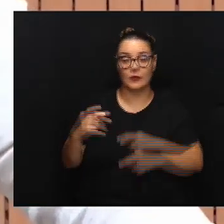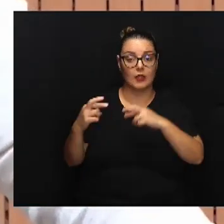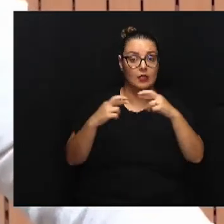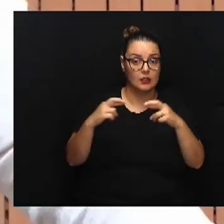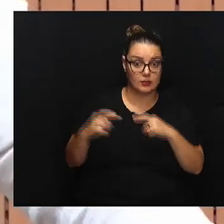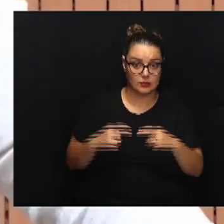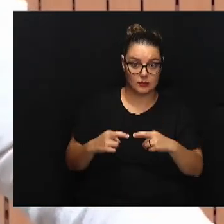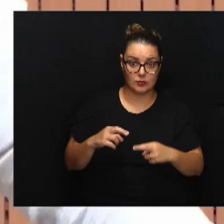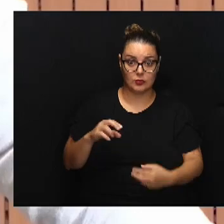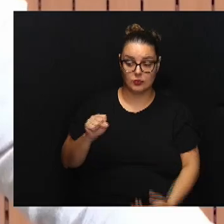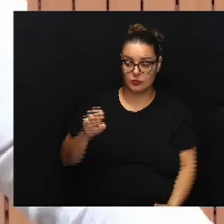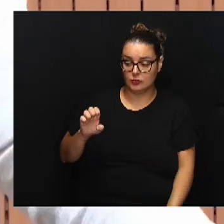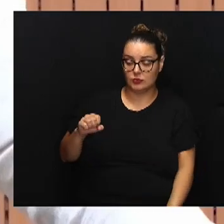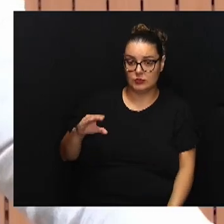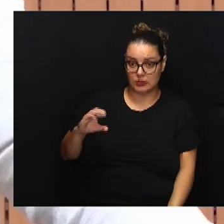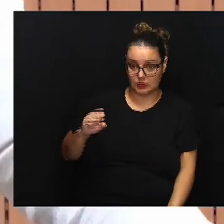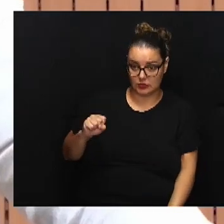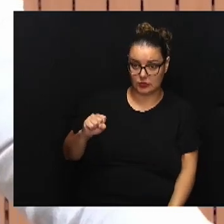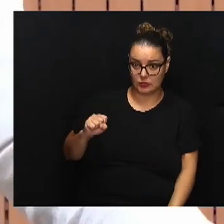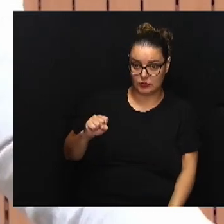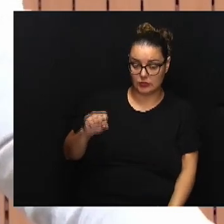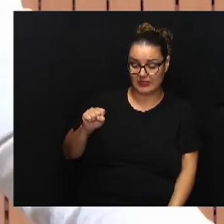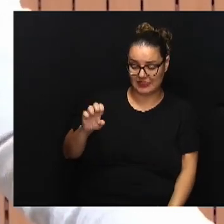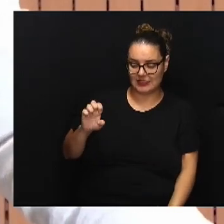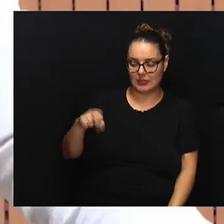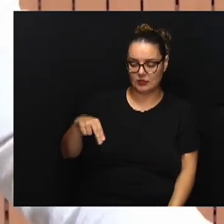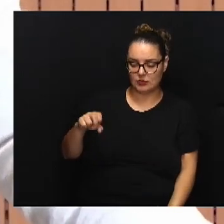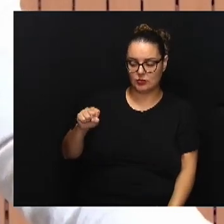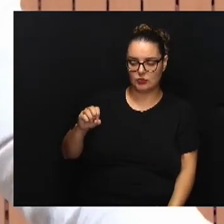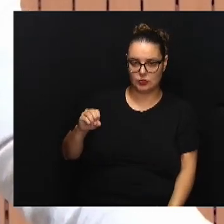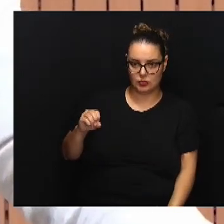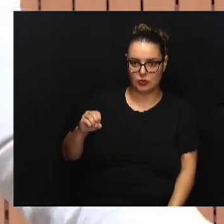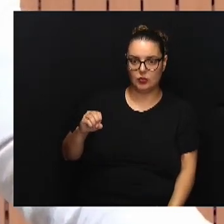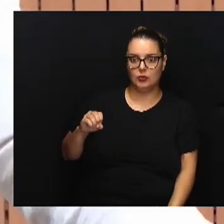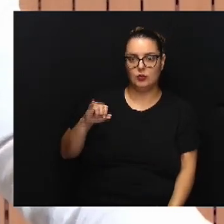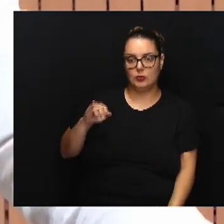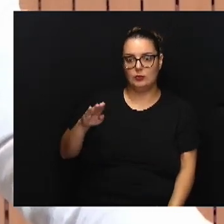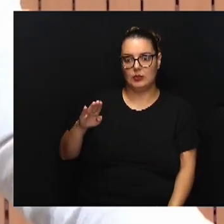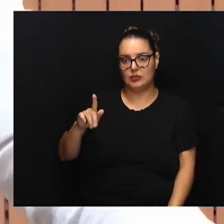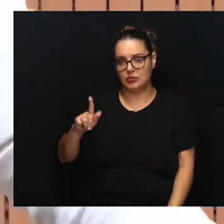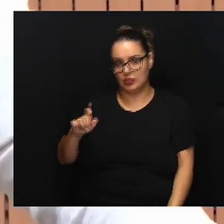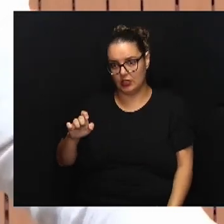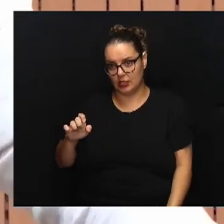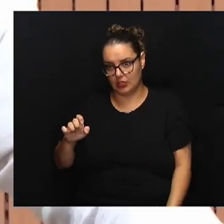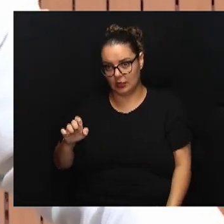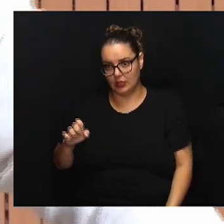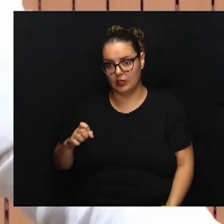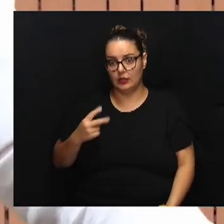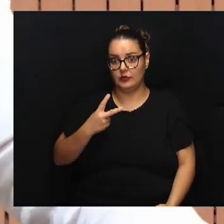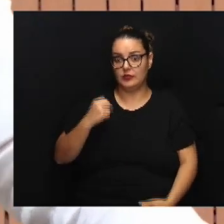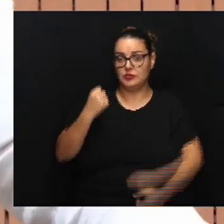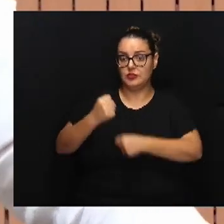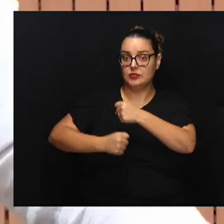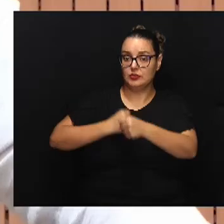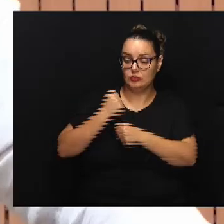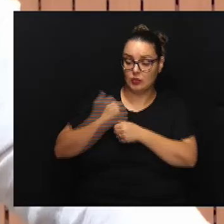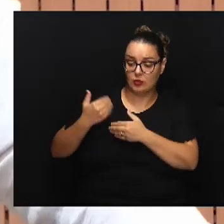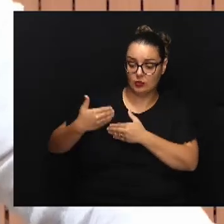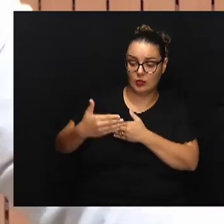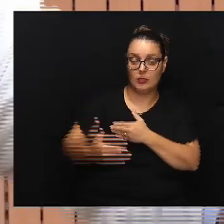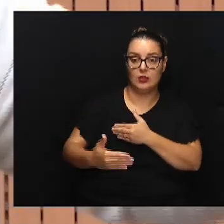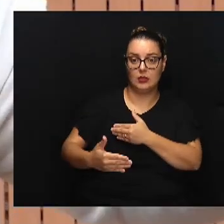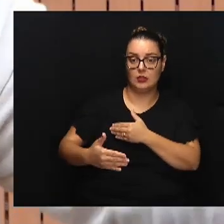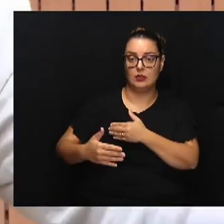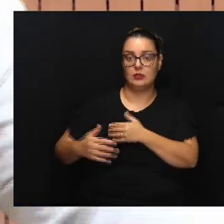o censo do IBGE afirma que, 20 anos depois, das primeiras iniciativas de ações